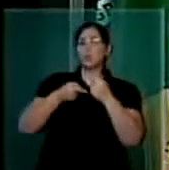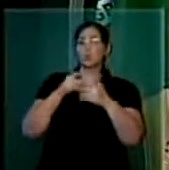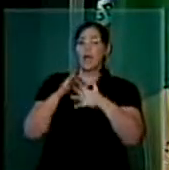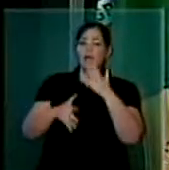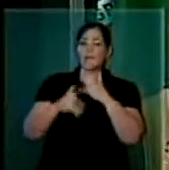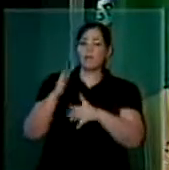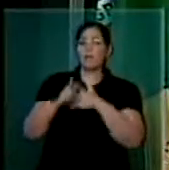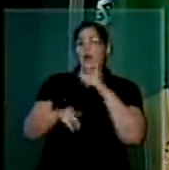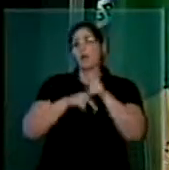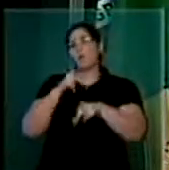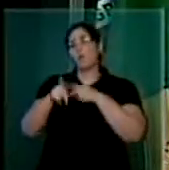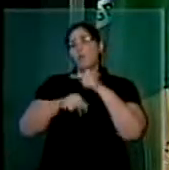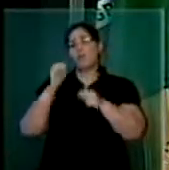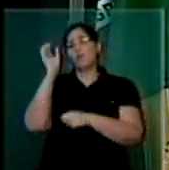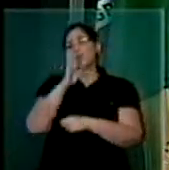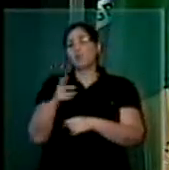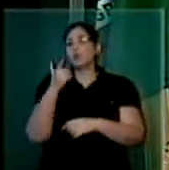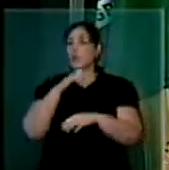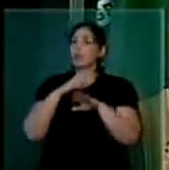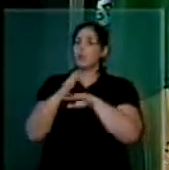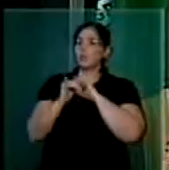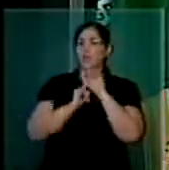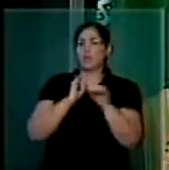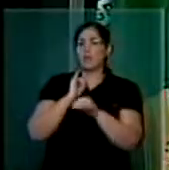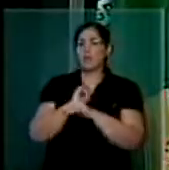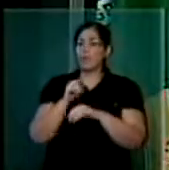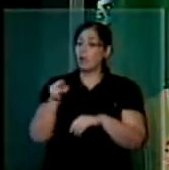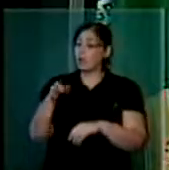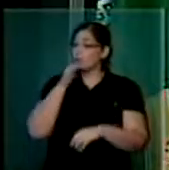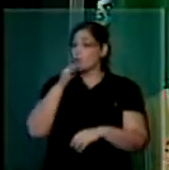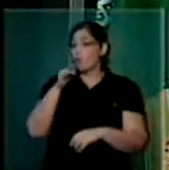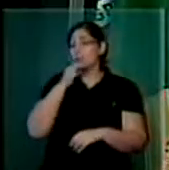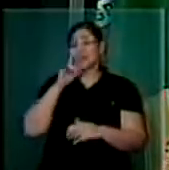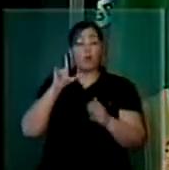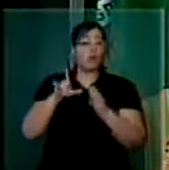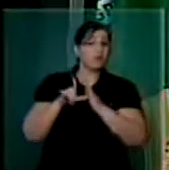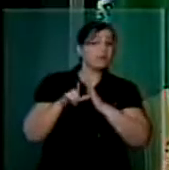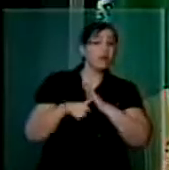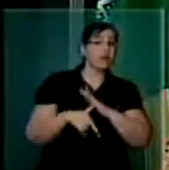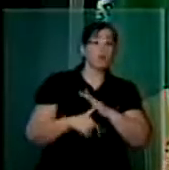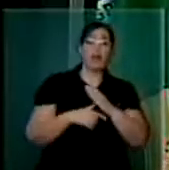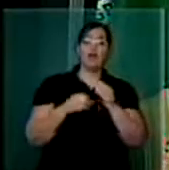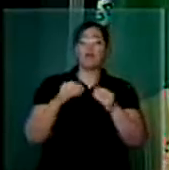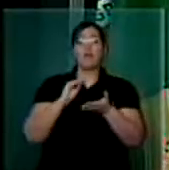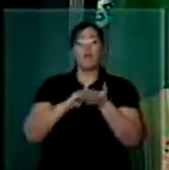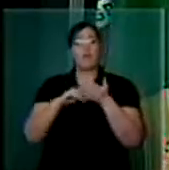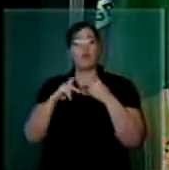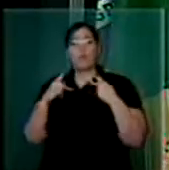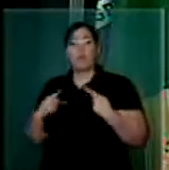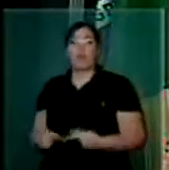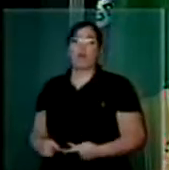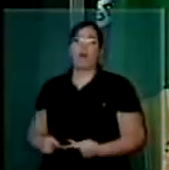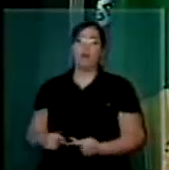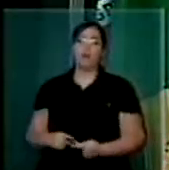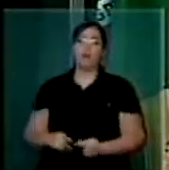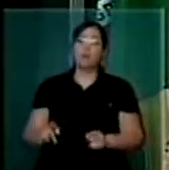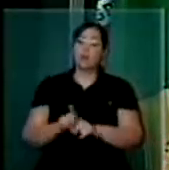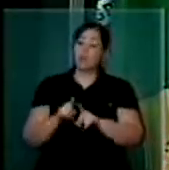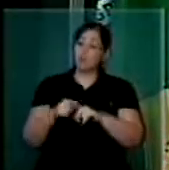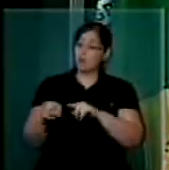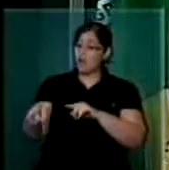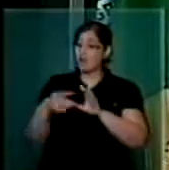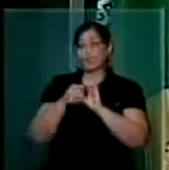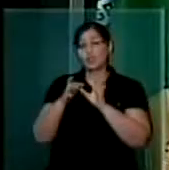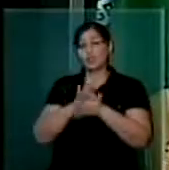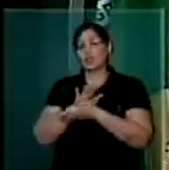povo brasileiro tenha acesso à internet. Isso é uma visão atrasada, desumana no limite, porque não permite